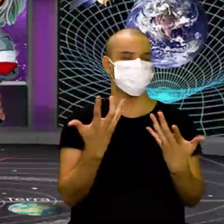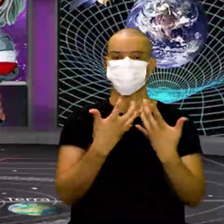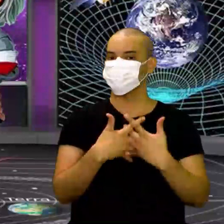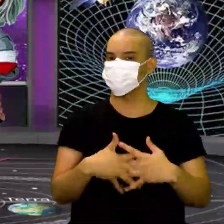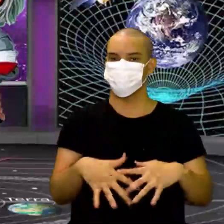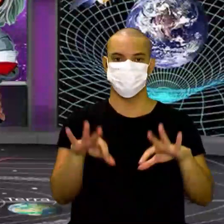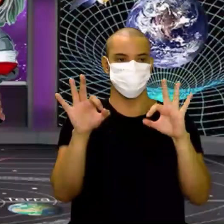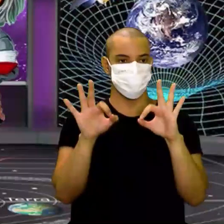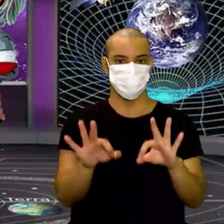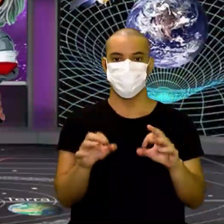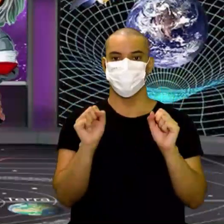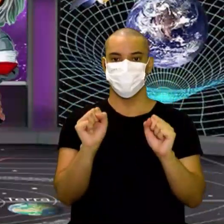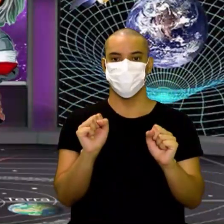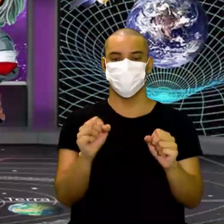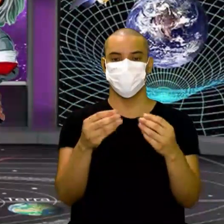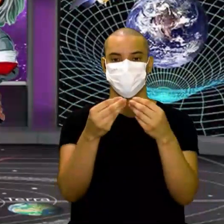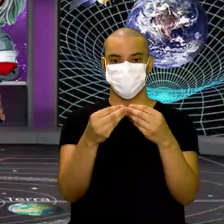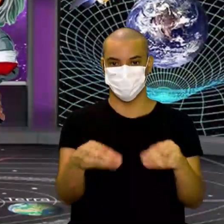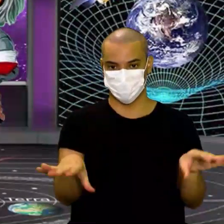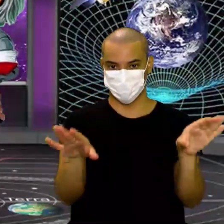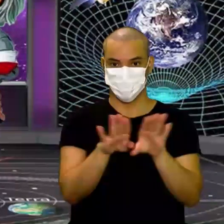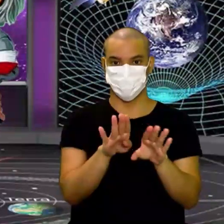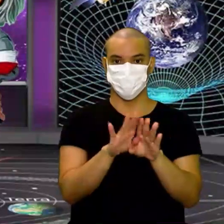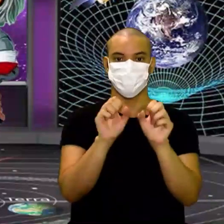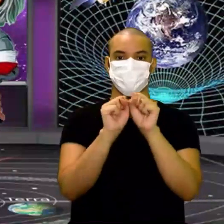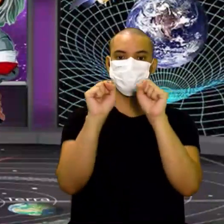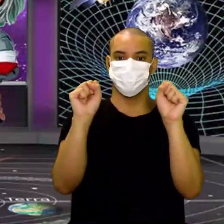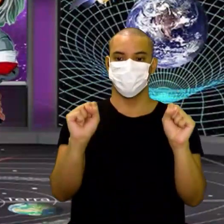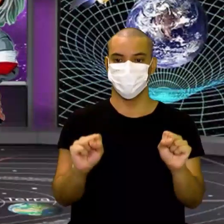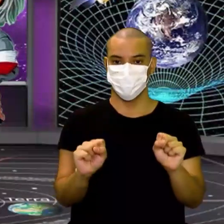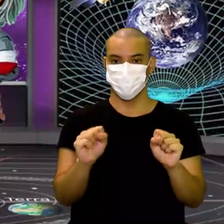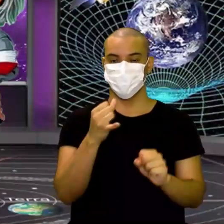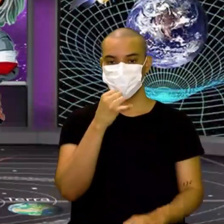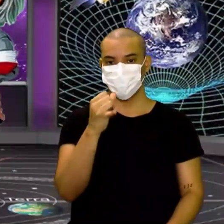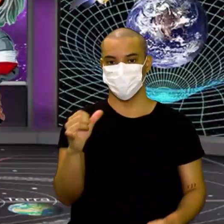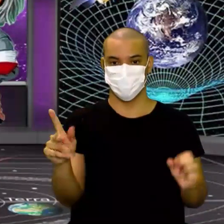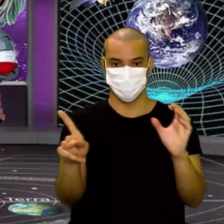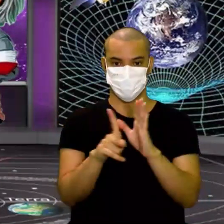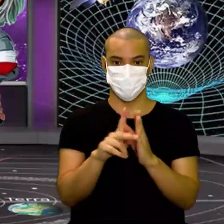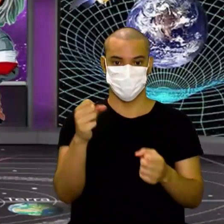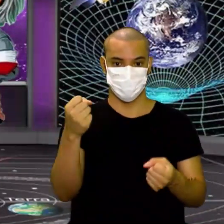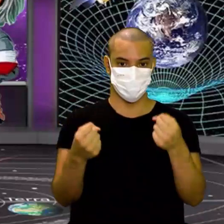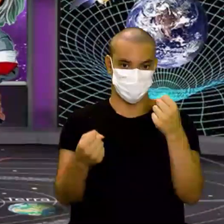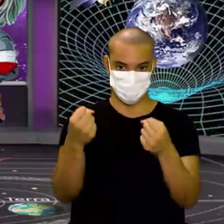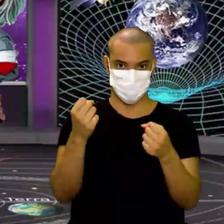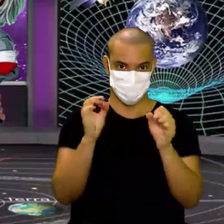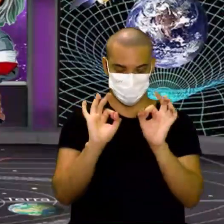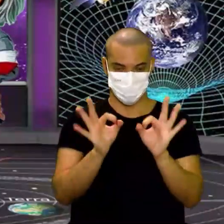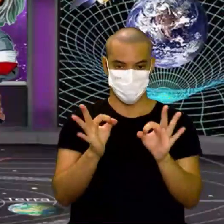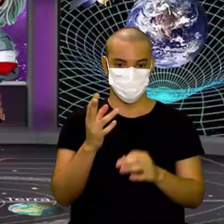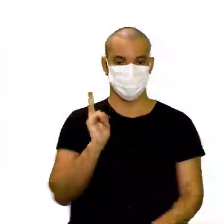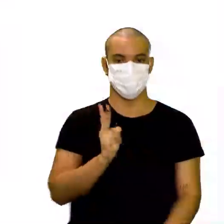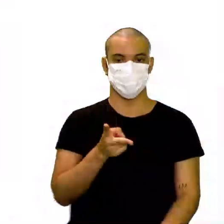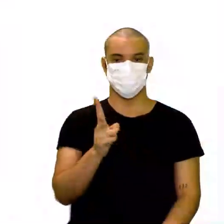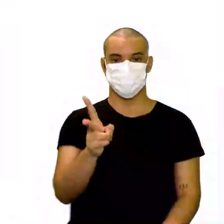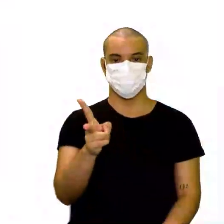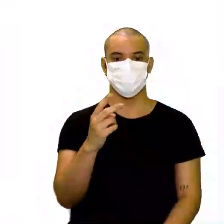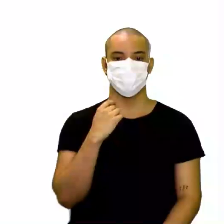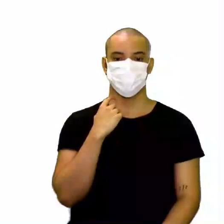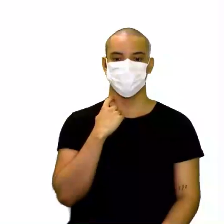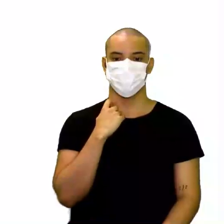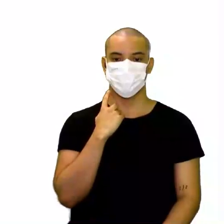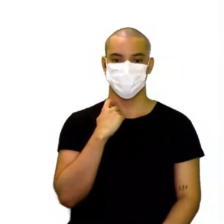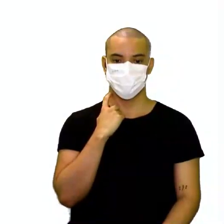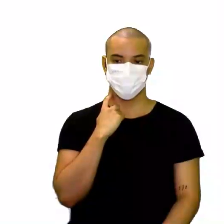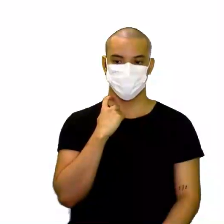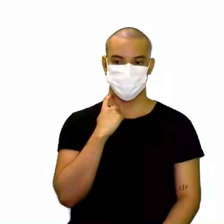maneira eficiente, ia poder estragar aí o sistema elétrico do carro, tá bom? Vamos continuar, pessoal, com a leitura da nossa questão.